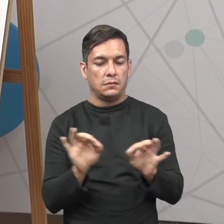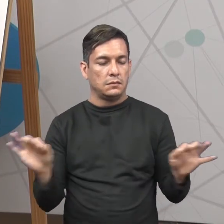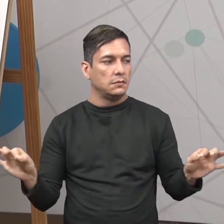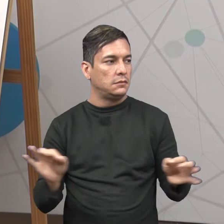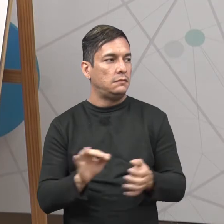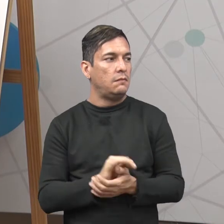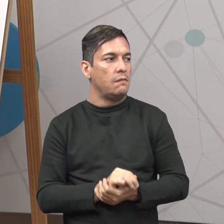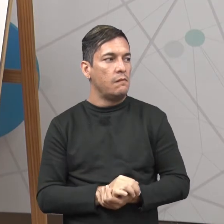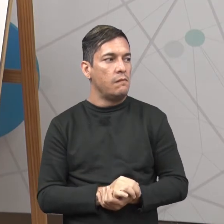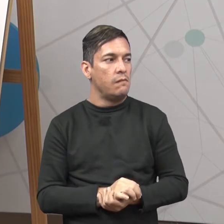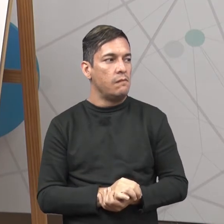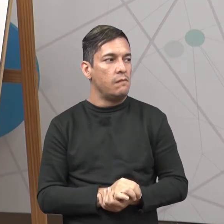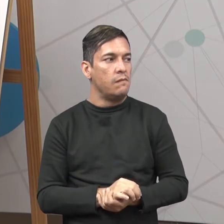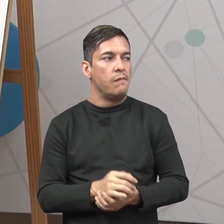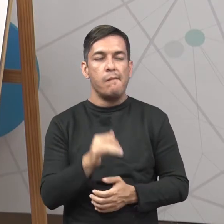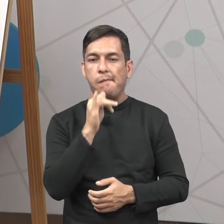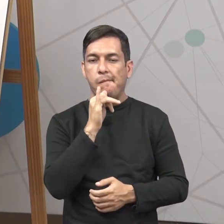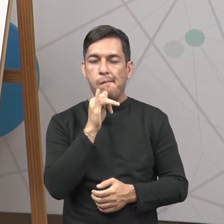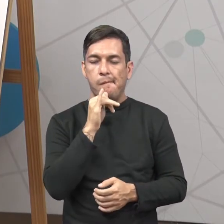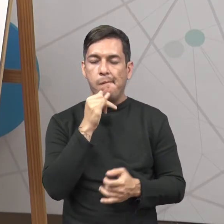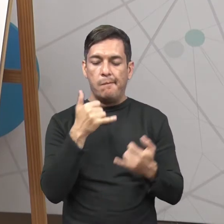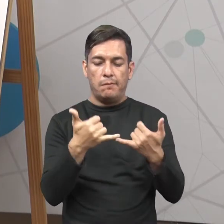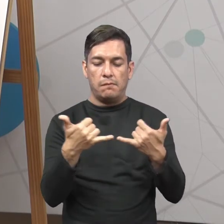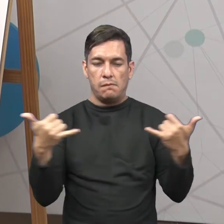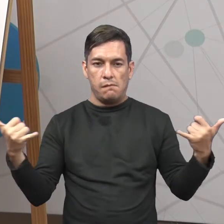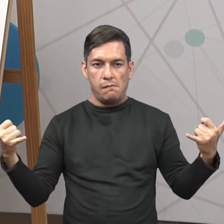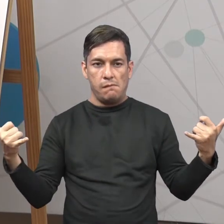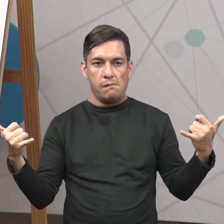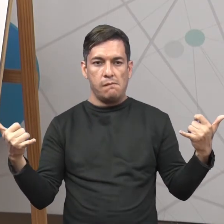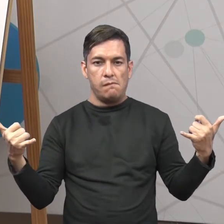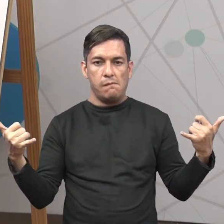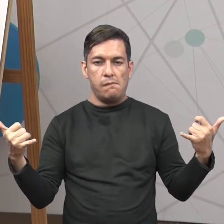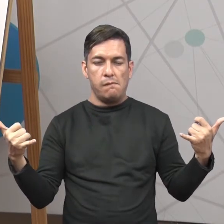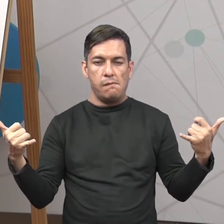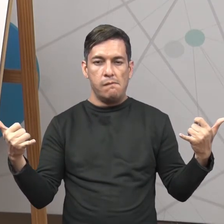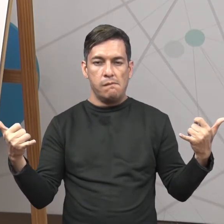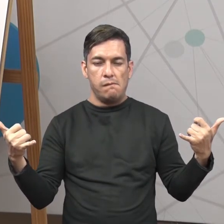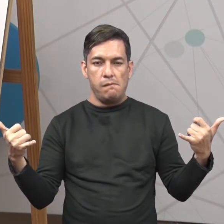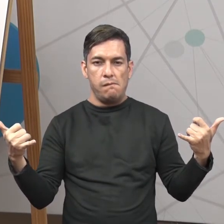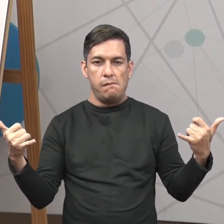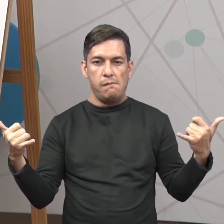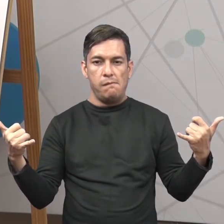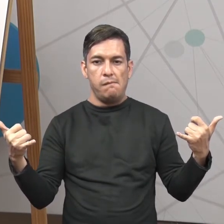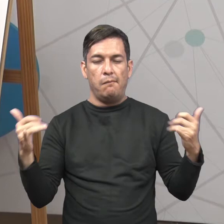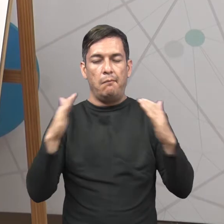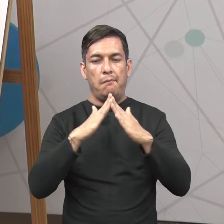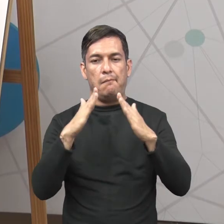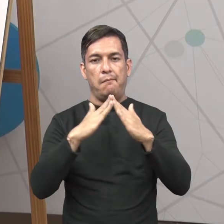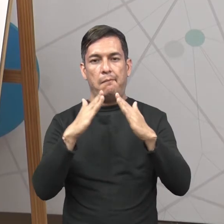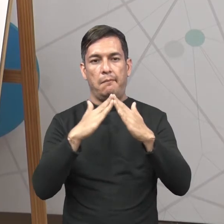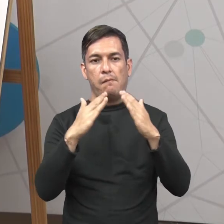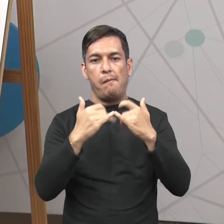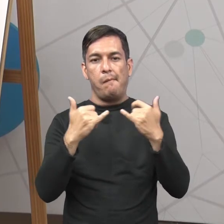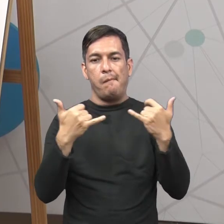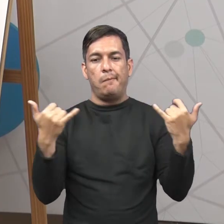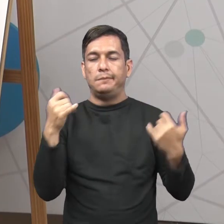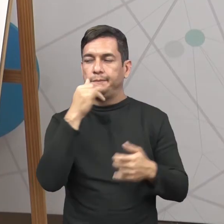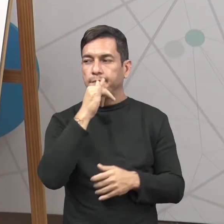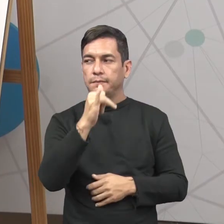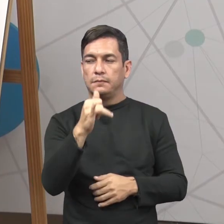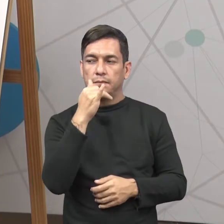metro, como o fio que fica nas fiações da sua casa de